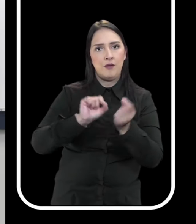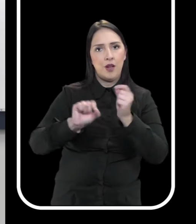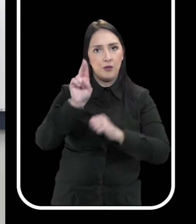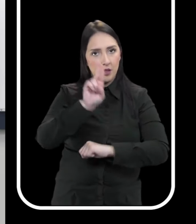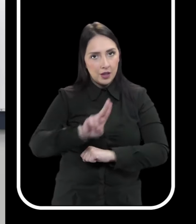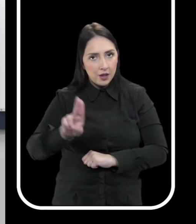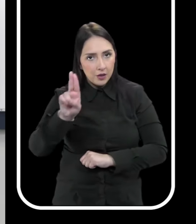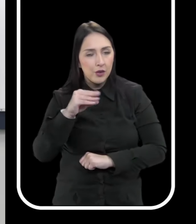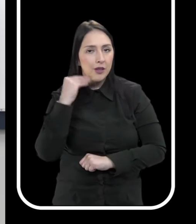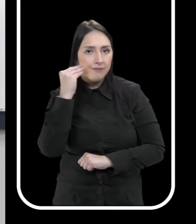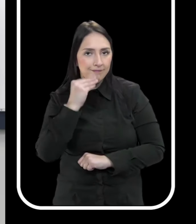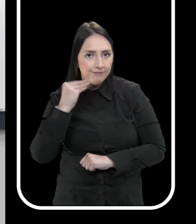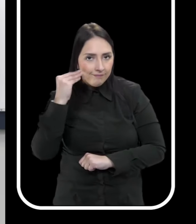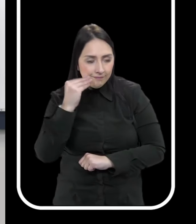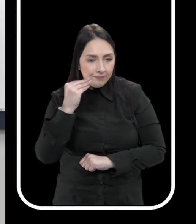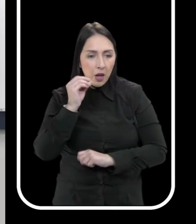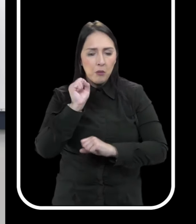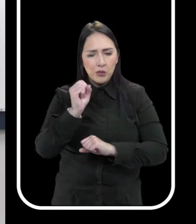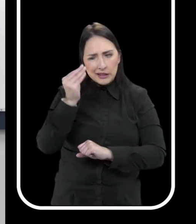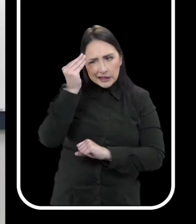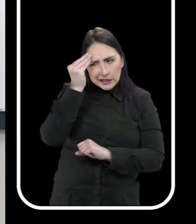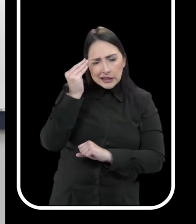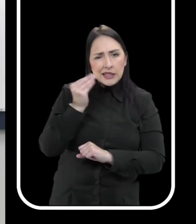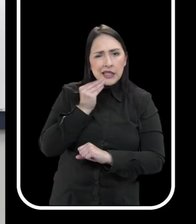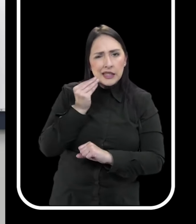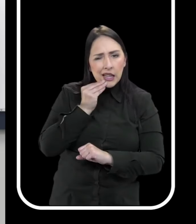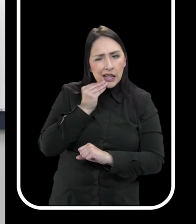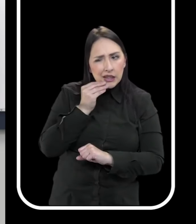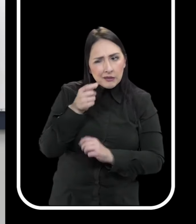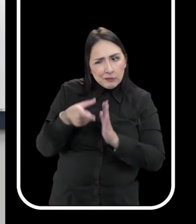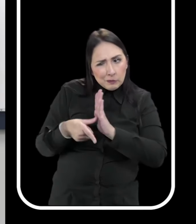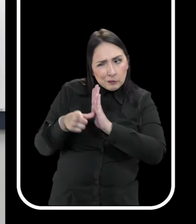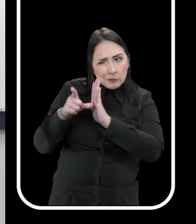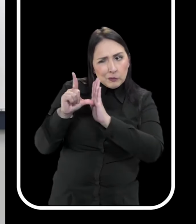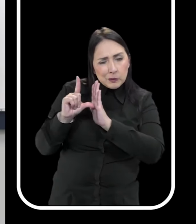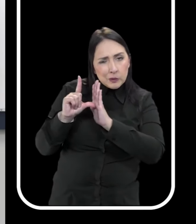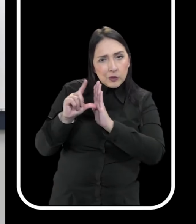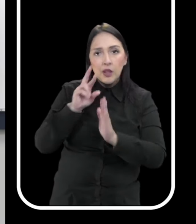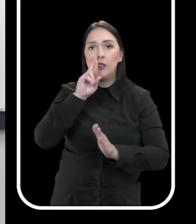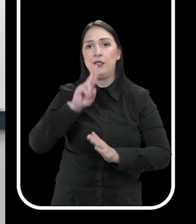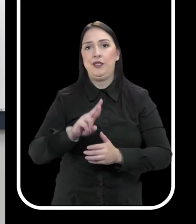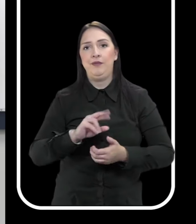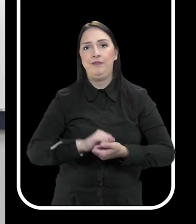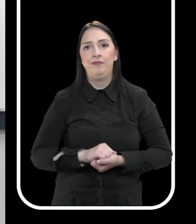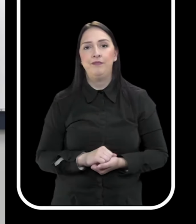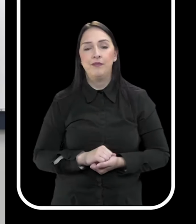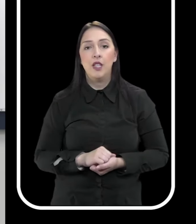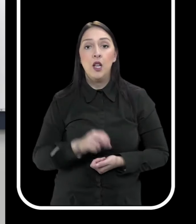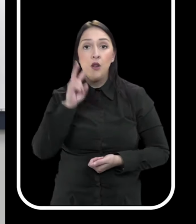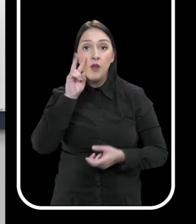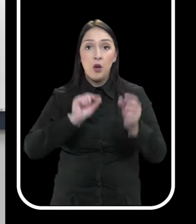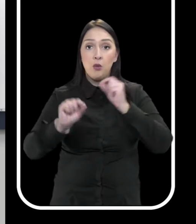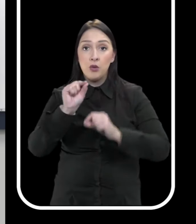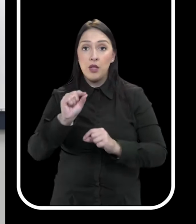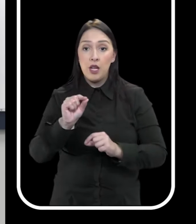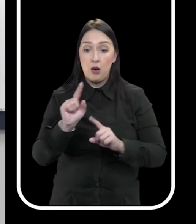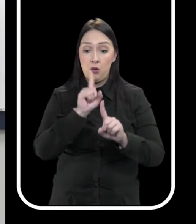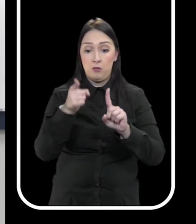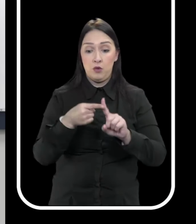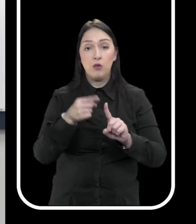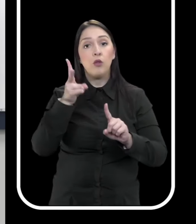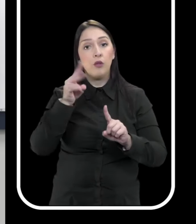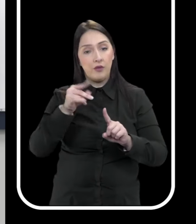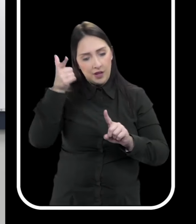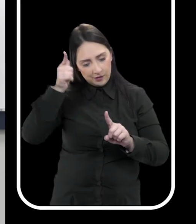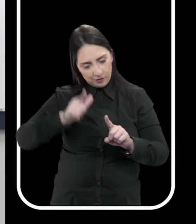você vai utilizar o simulador para tentar antecipar eventuais resultados, para ver se aqueles